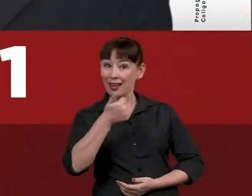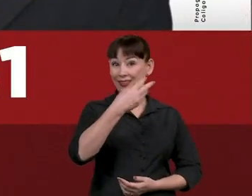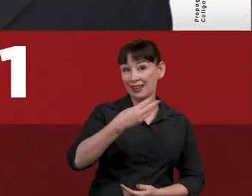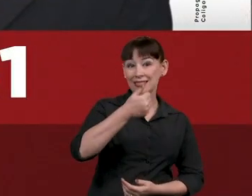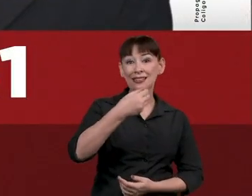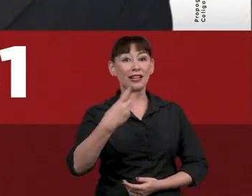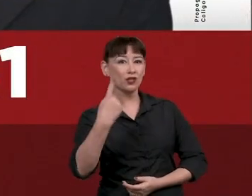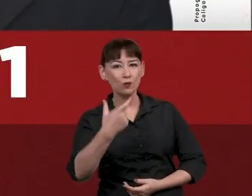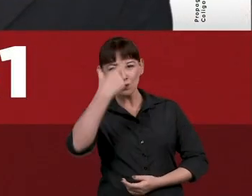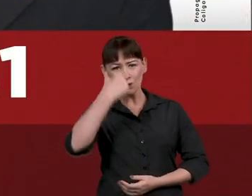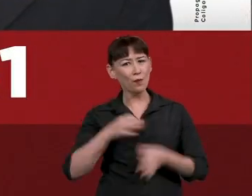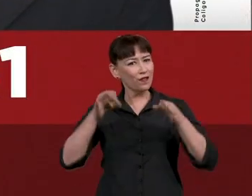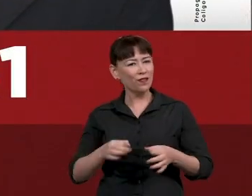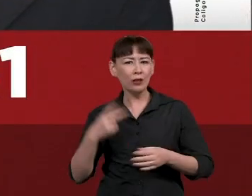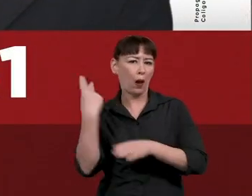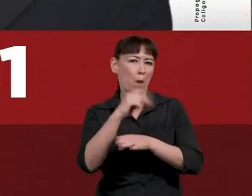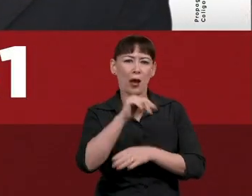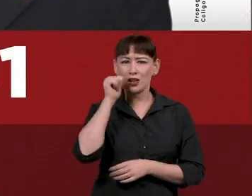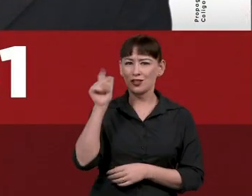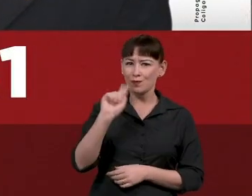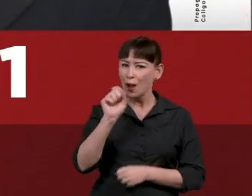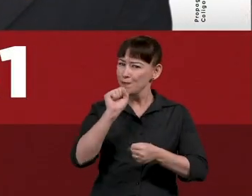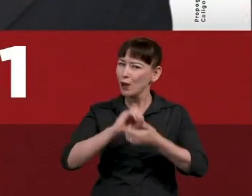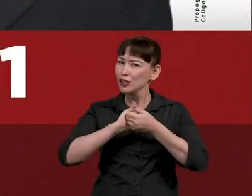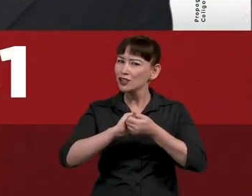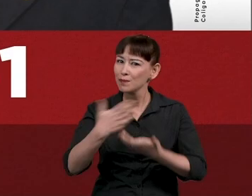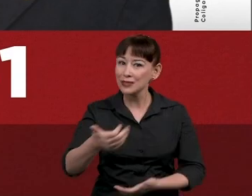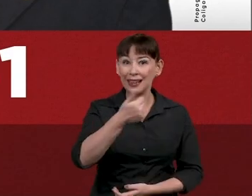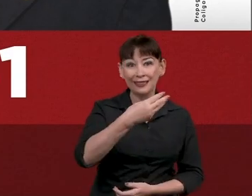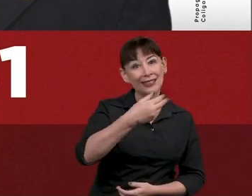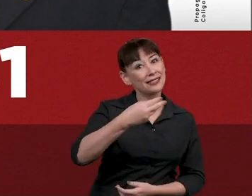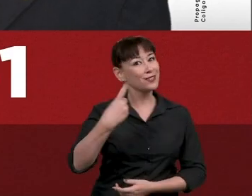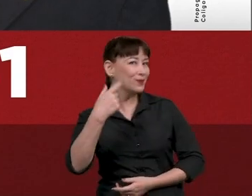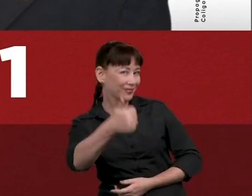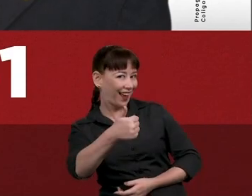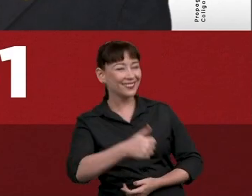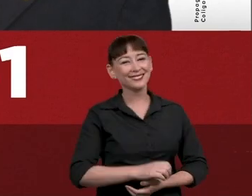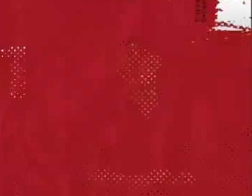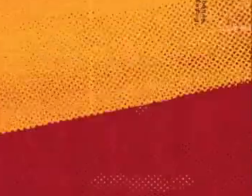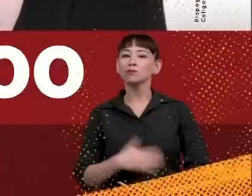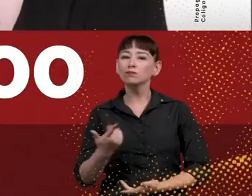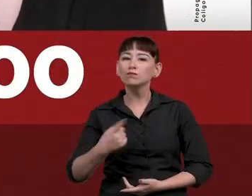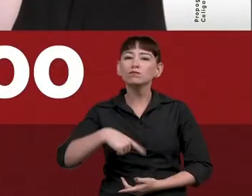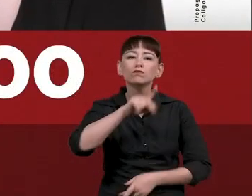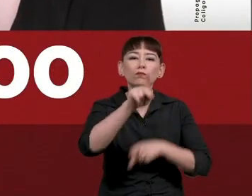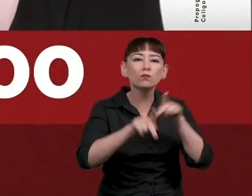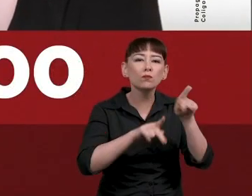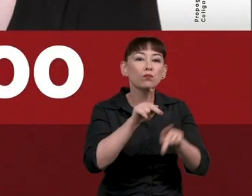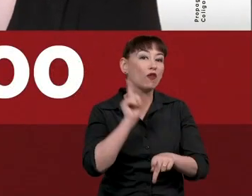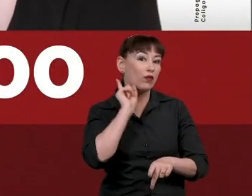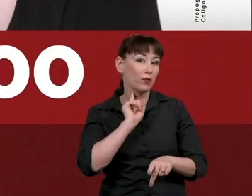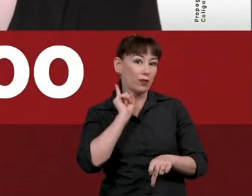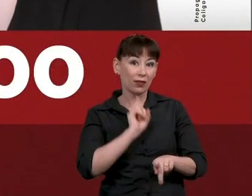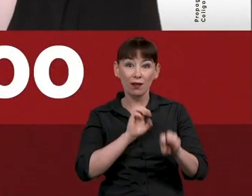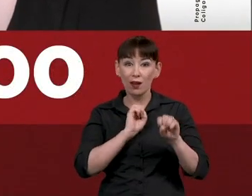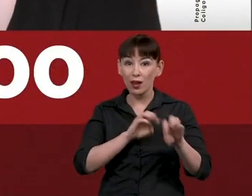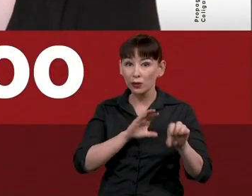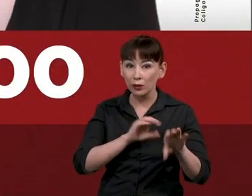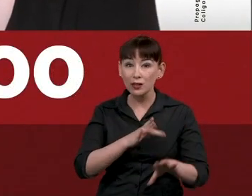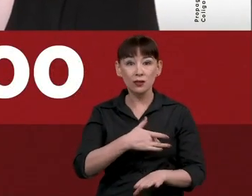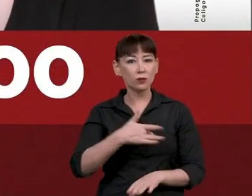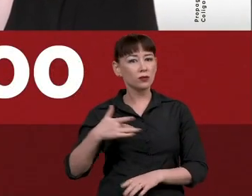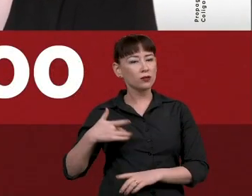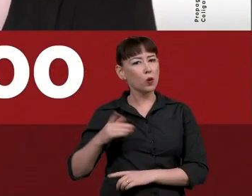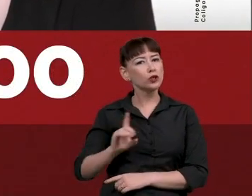tá, 13131. Homem firme não agride mulher. Então tá, pode apostar. 13131, então tá. Compromisso com o povo mineiro.